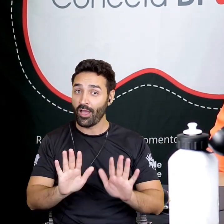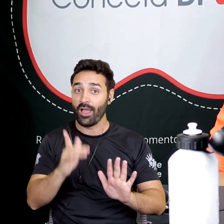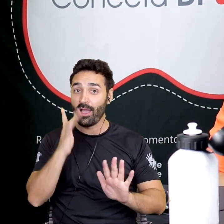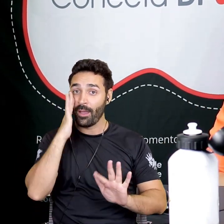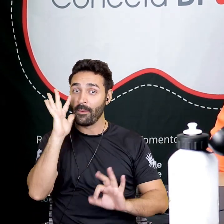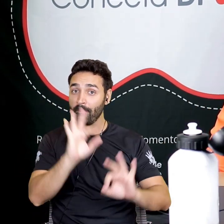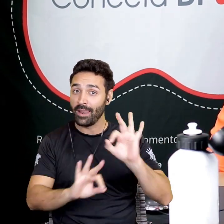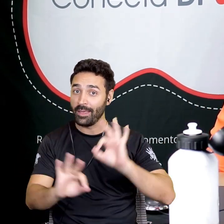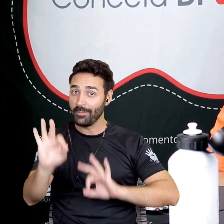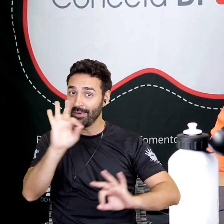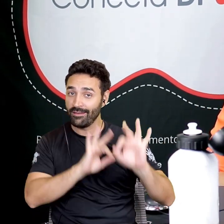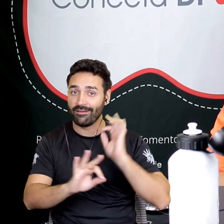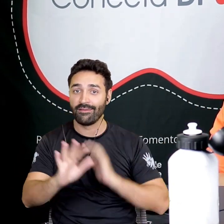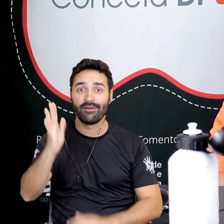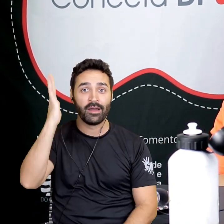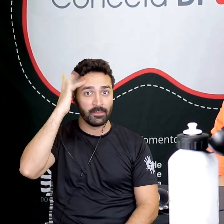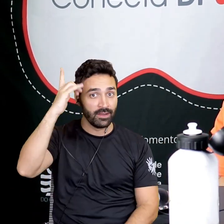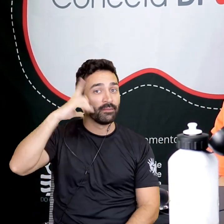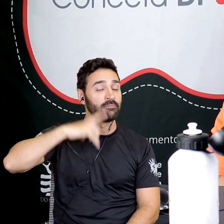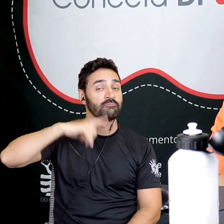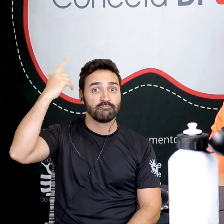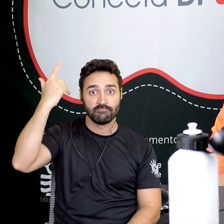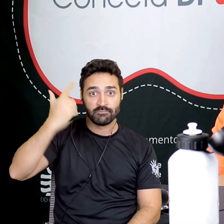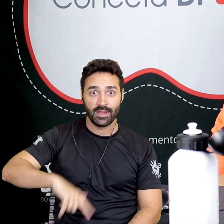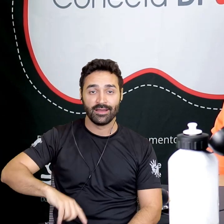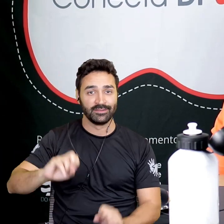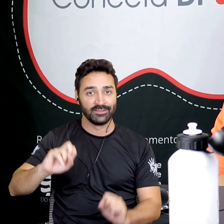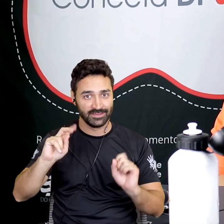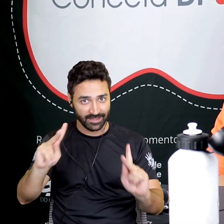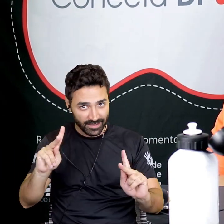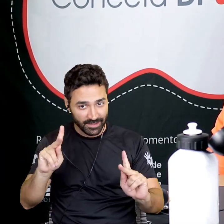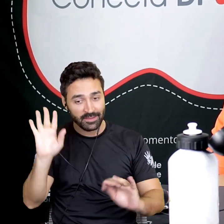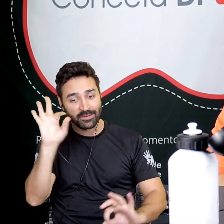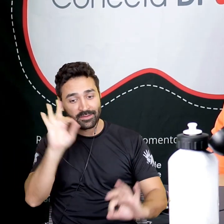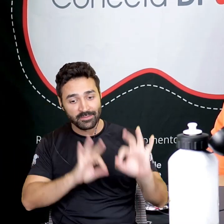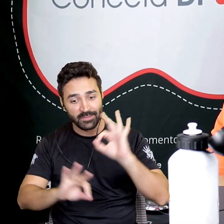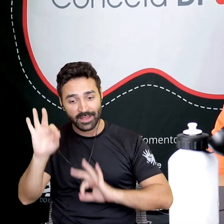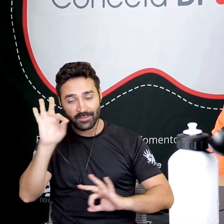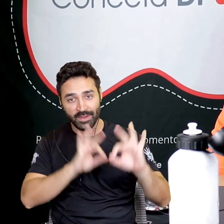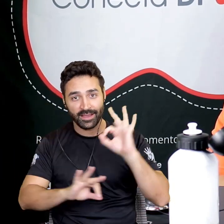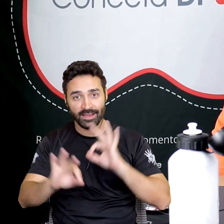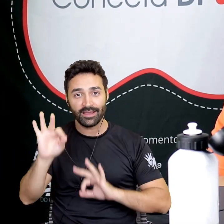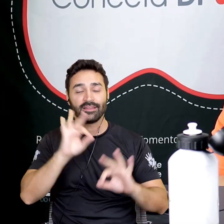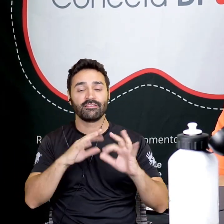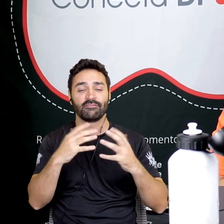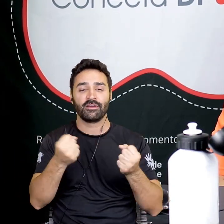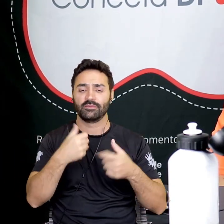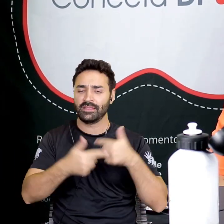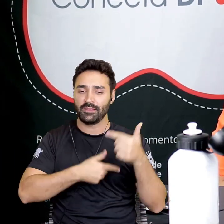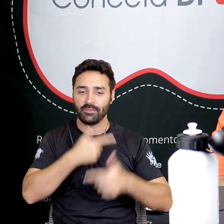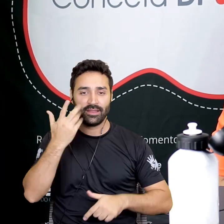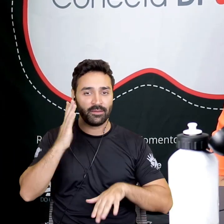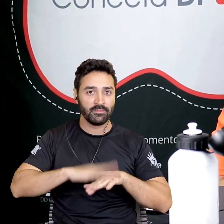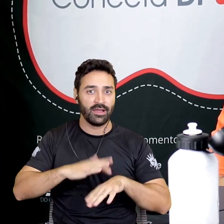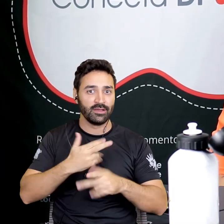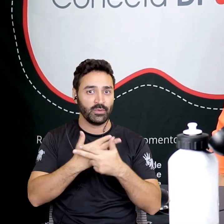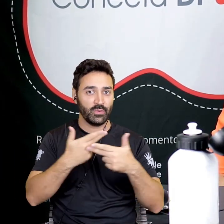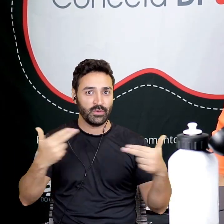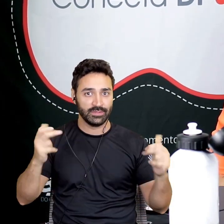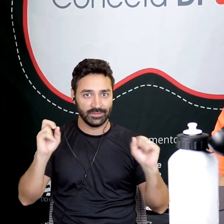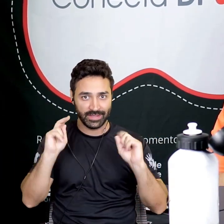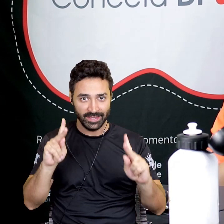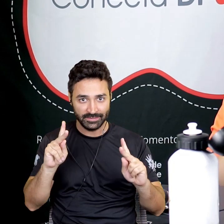preparem-se, amanhã a gente tem muito mais, viu? E preparem a memória aí, porque a gente vai trabalhar muita coisa.